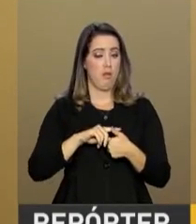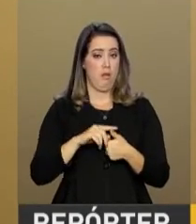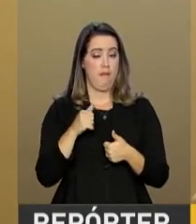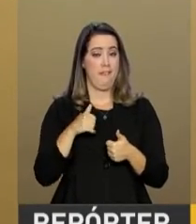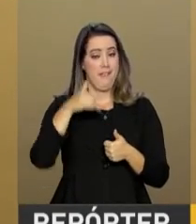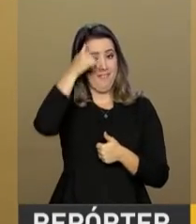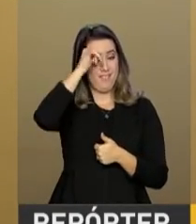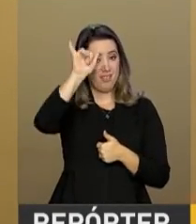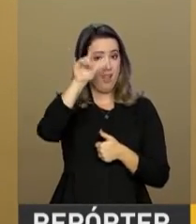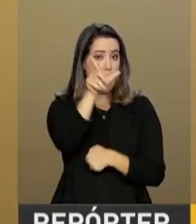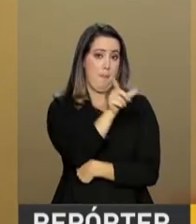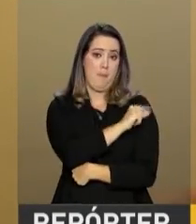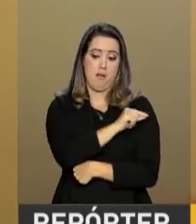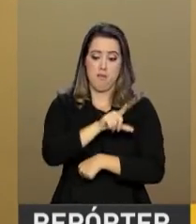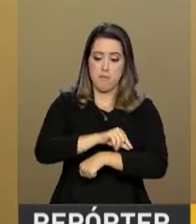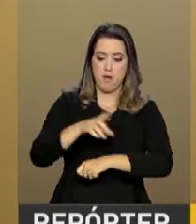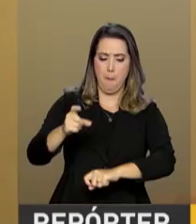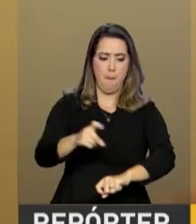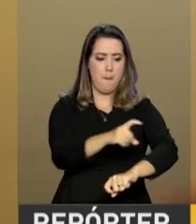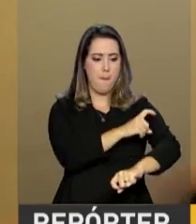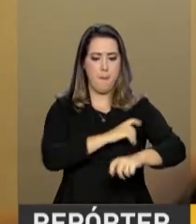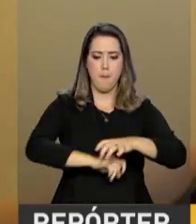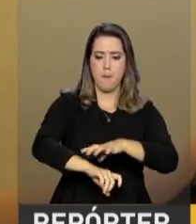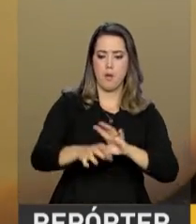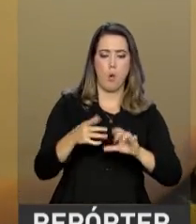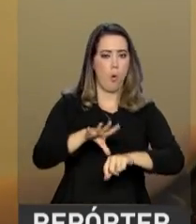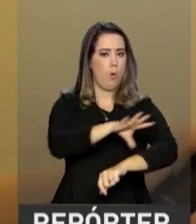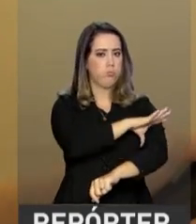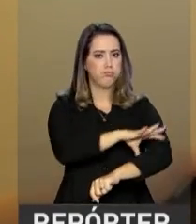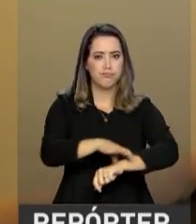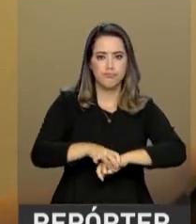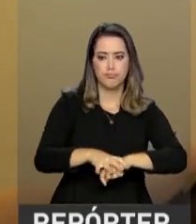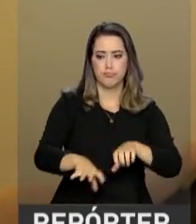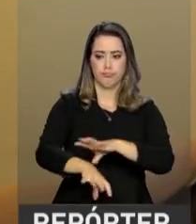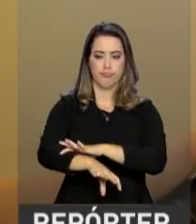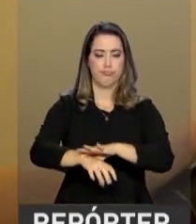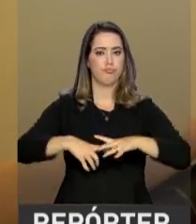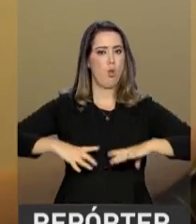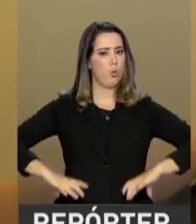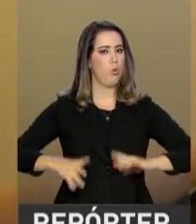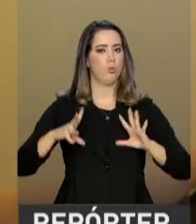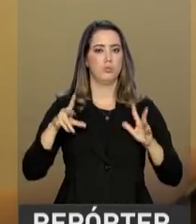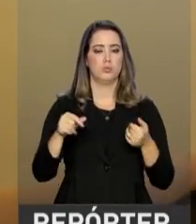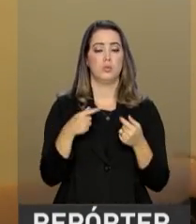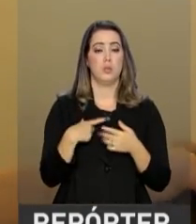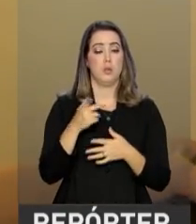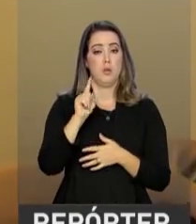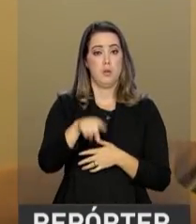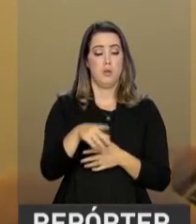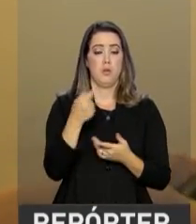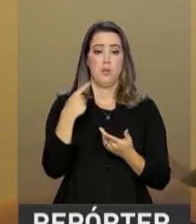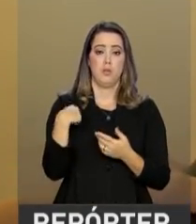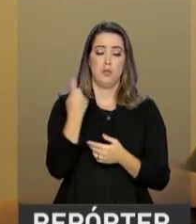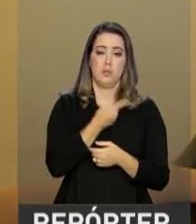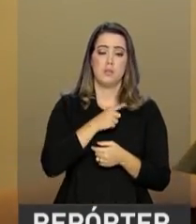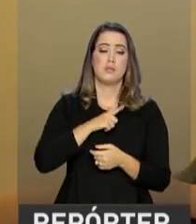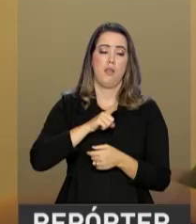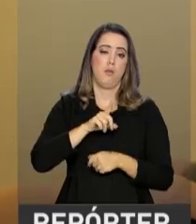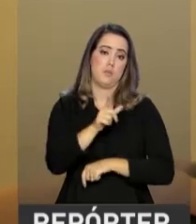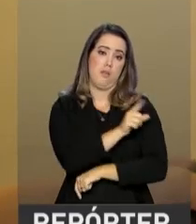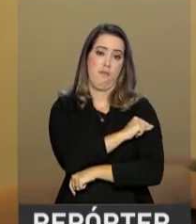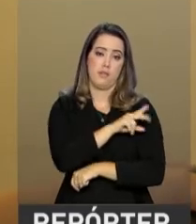do mosquito, uso de repelentes, uso de roupa, a gente tem uma vantagem muito importante na febre amarela, que seria a